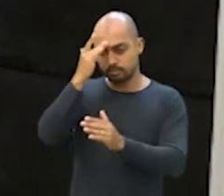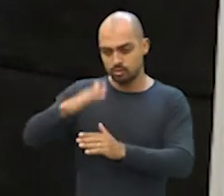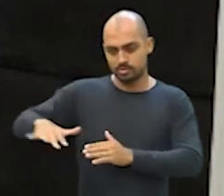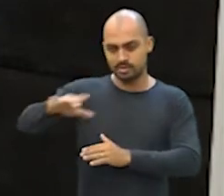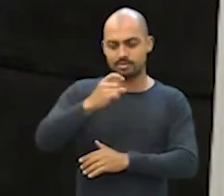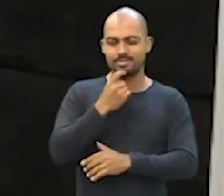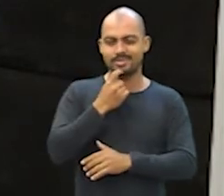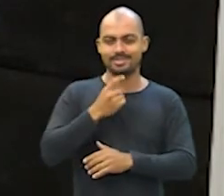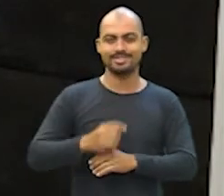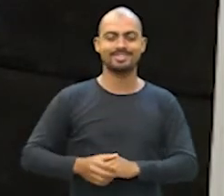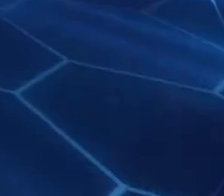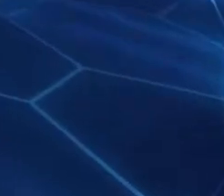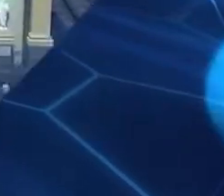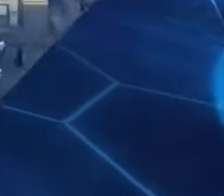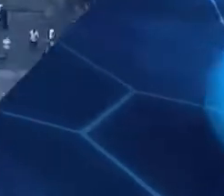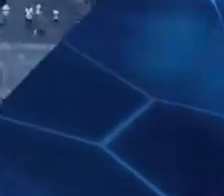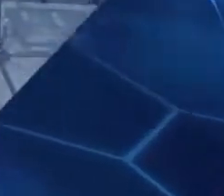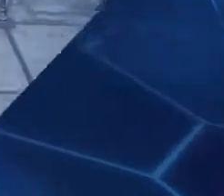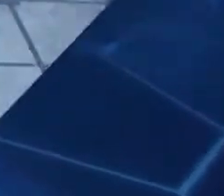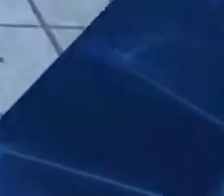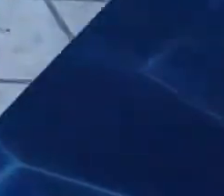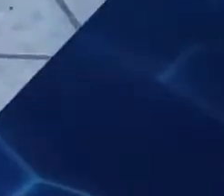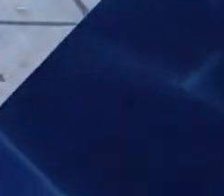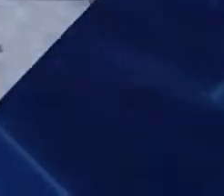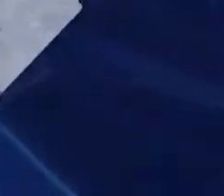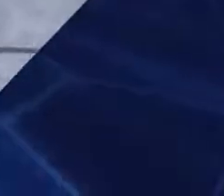a população de Campinas.